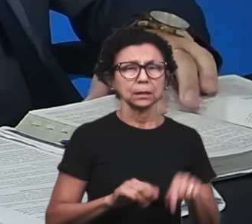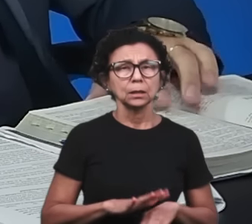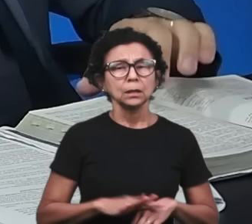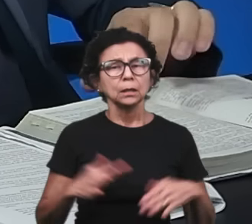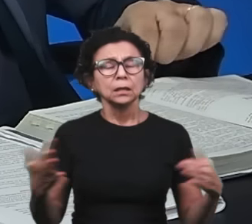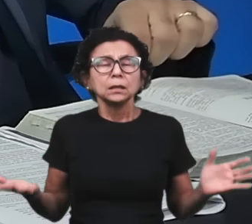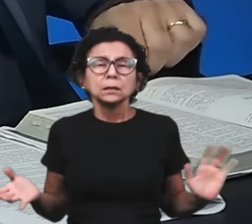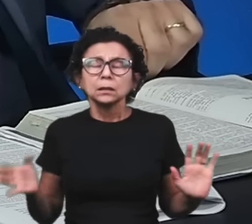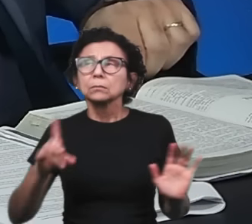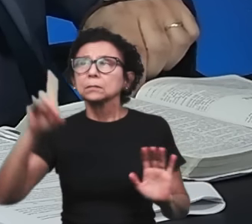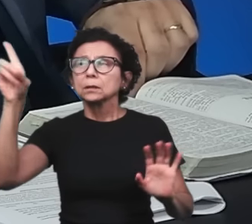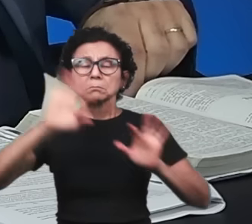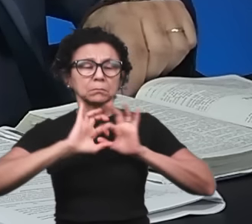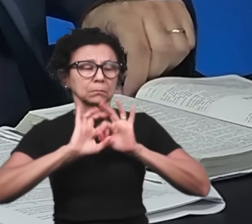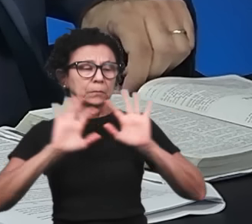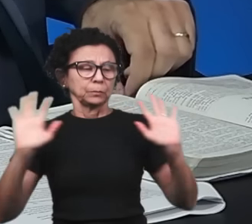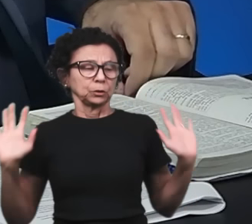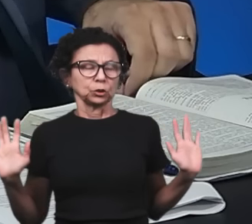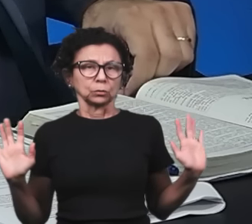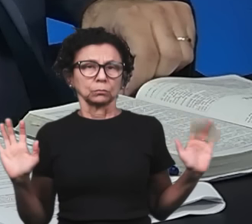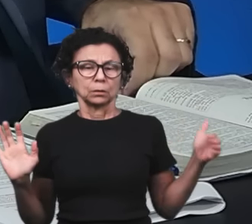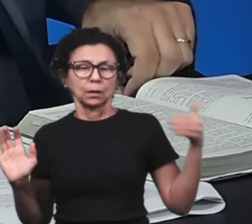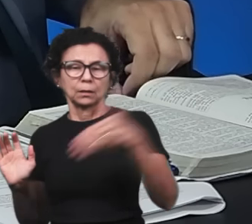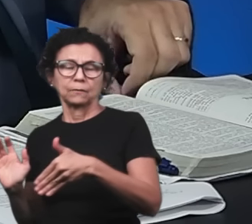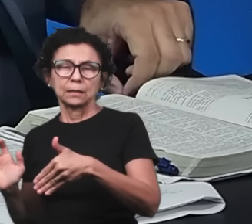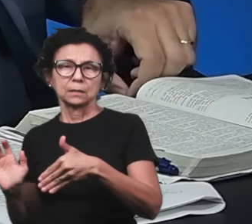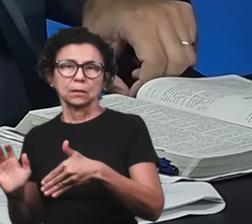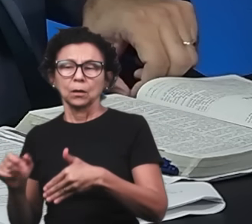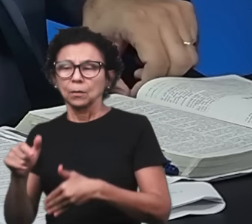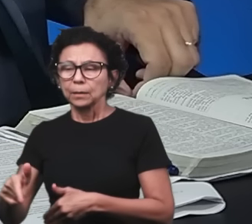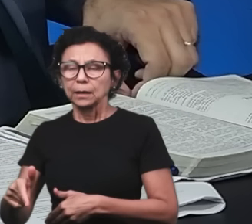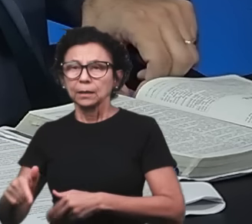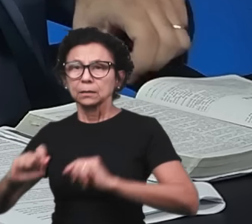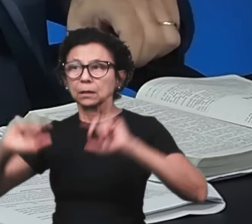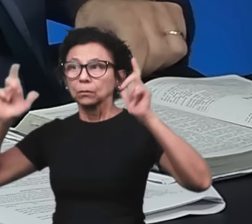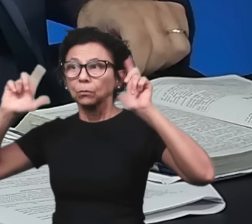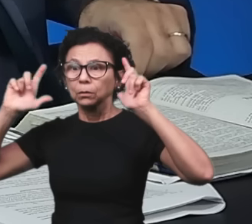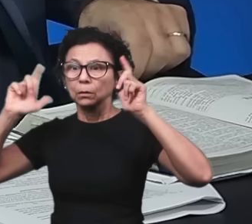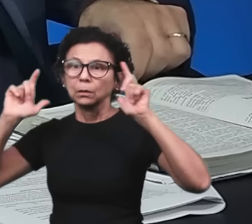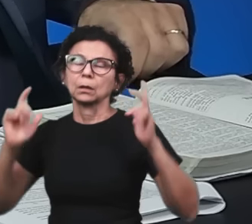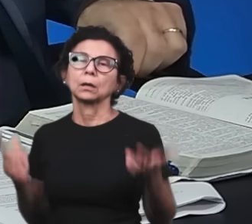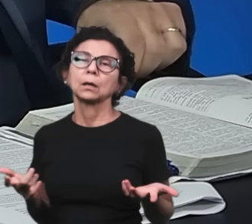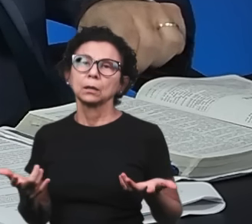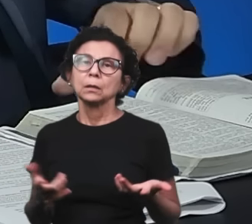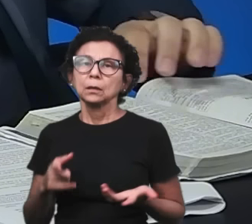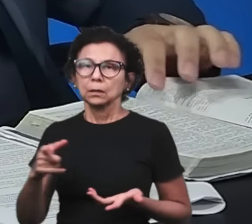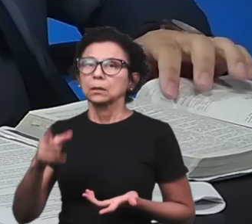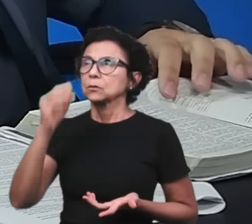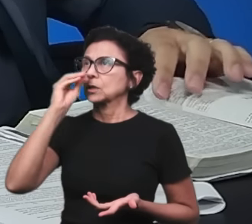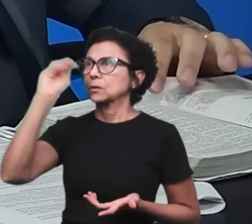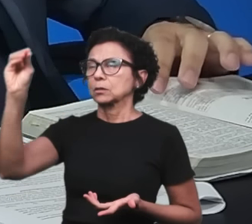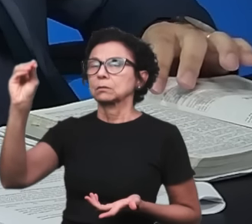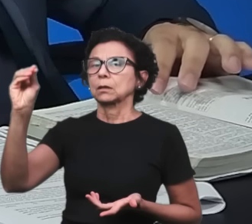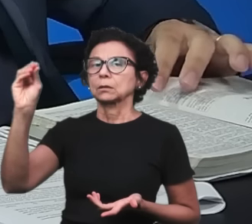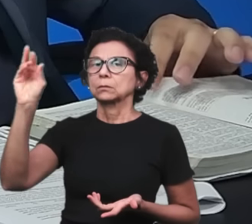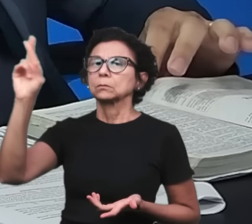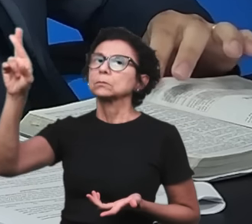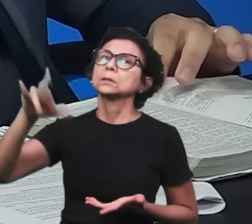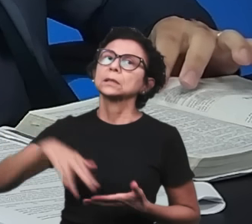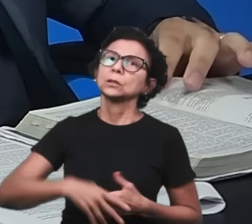permitiu que aquilo acontecesse, para que Israel aprendesse, acordasse, porque Israel tinha rejeitado o Senhor. Mas Israel também foi